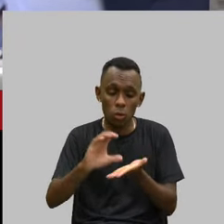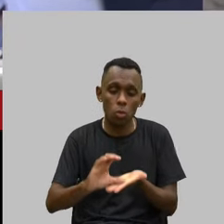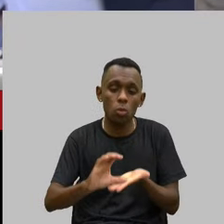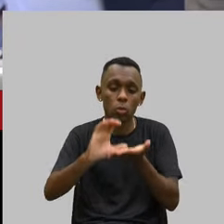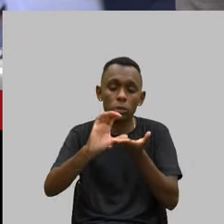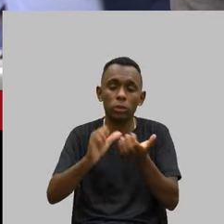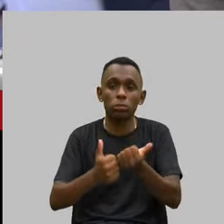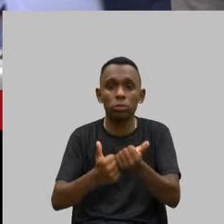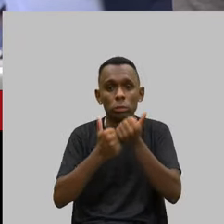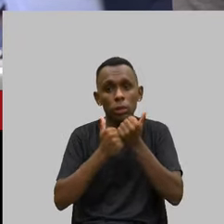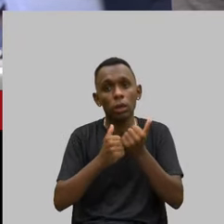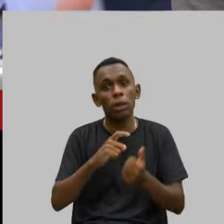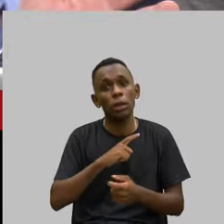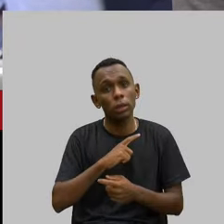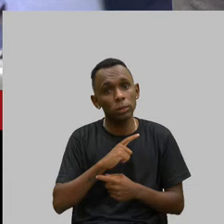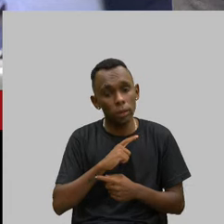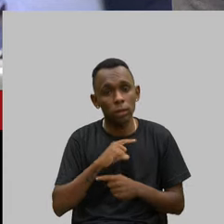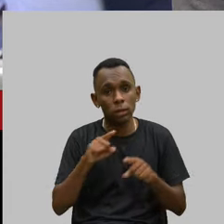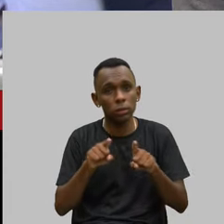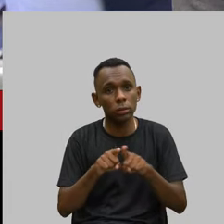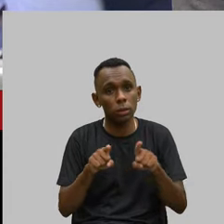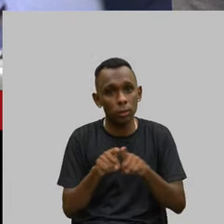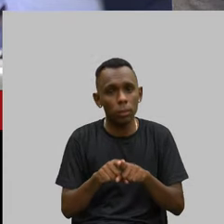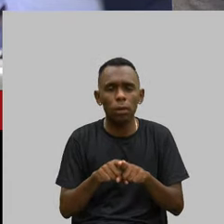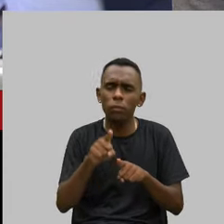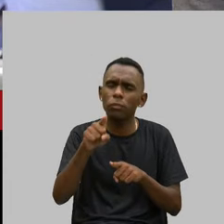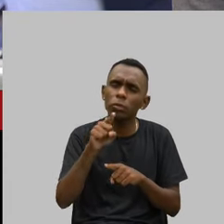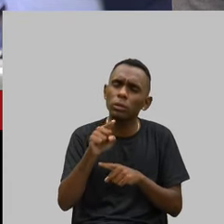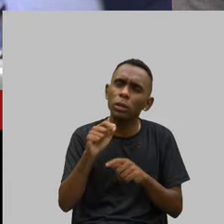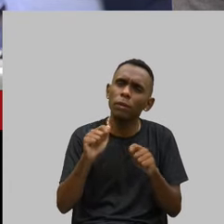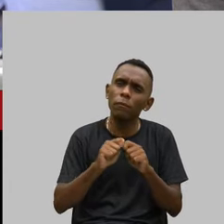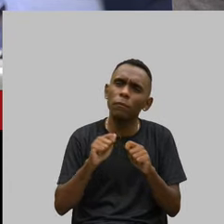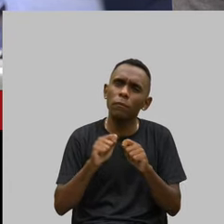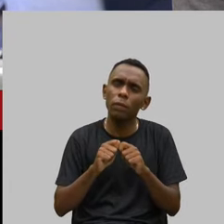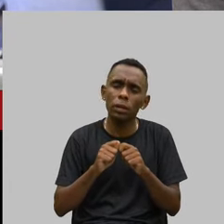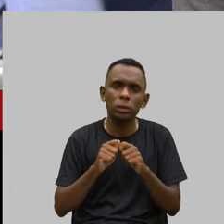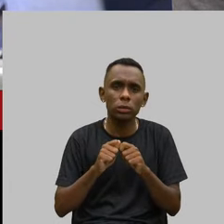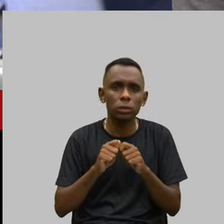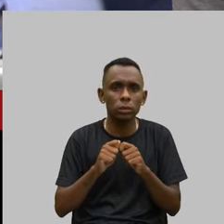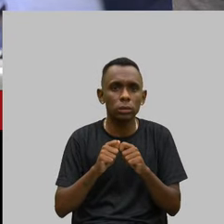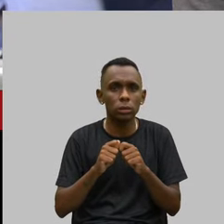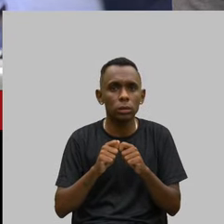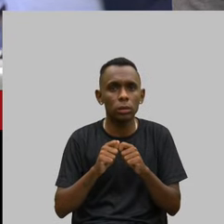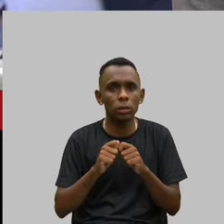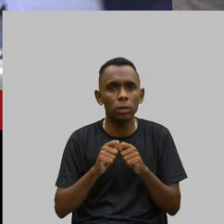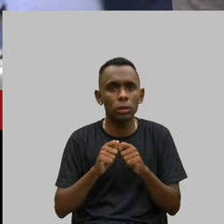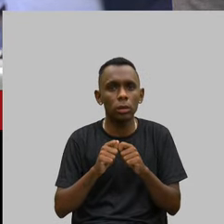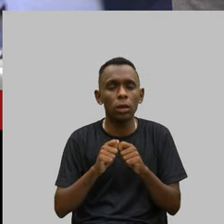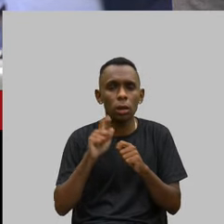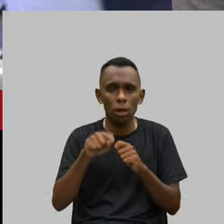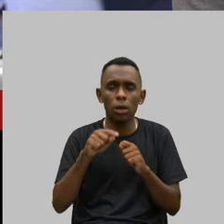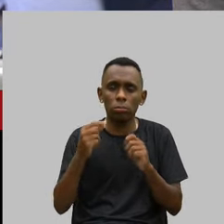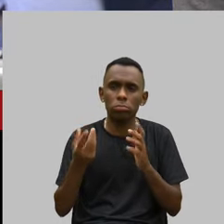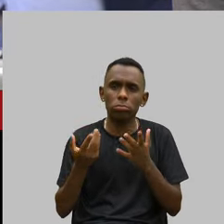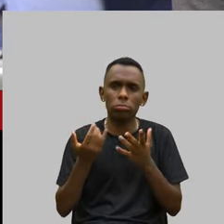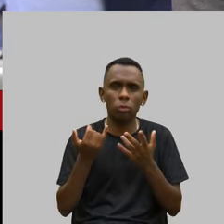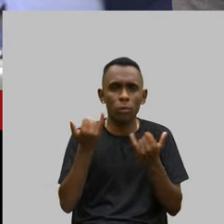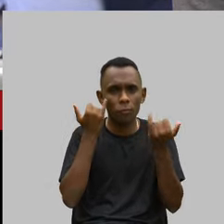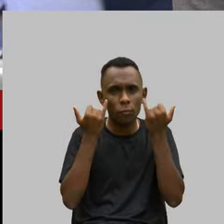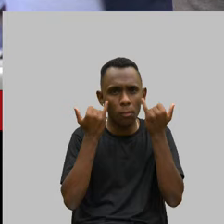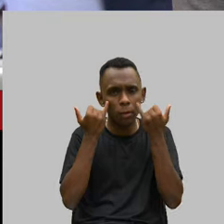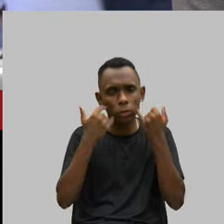e temos tido né o Senhor se não me engano fez eh menção a uma alguma uma notificação que é o trabalho